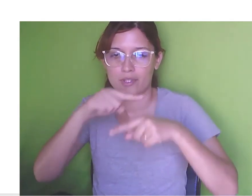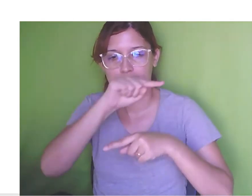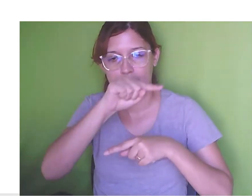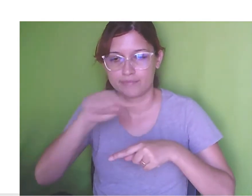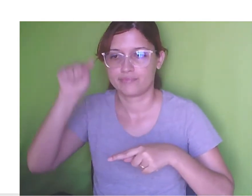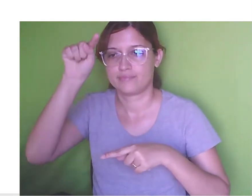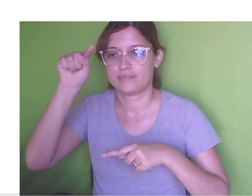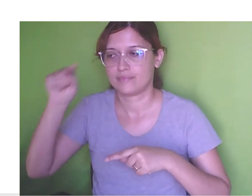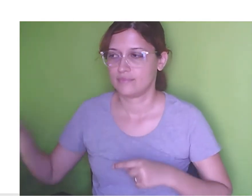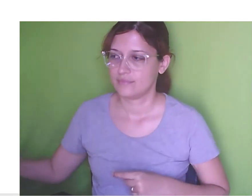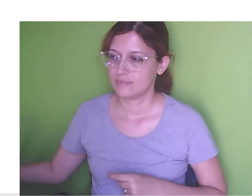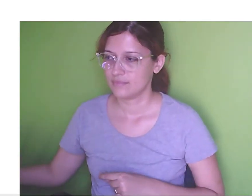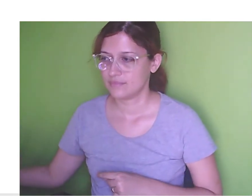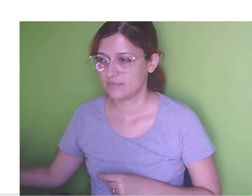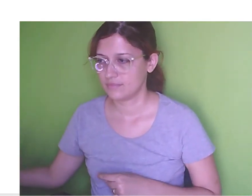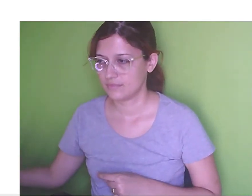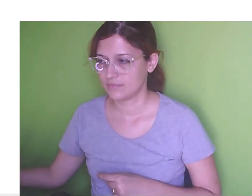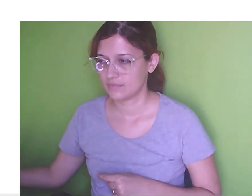que forma.